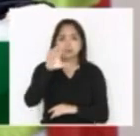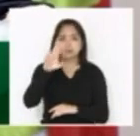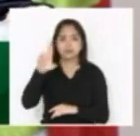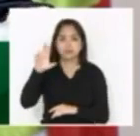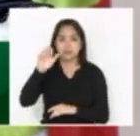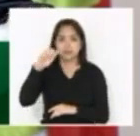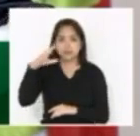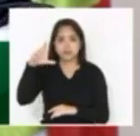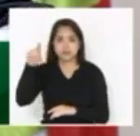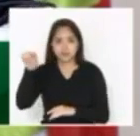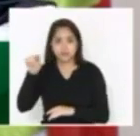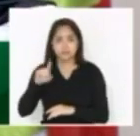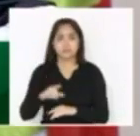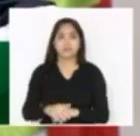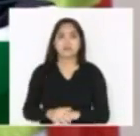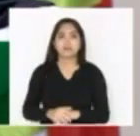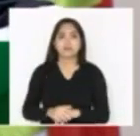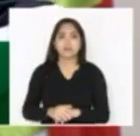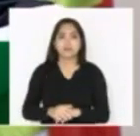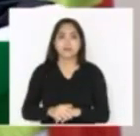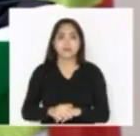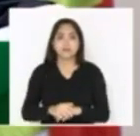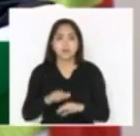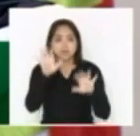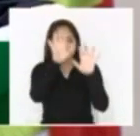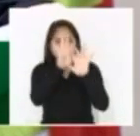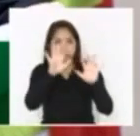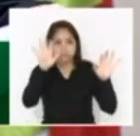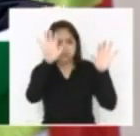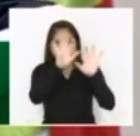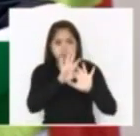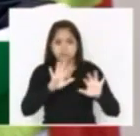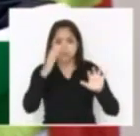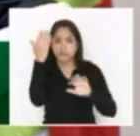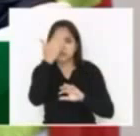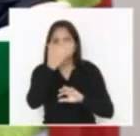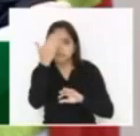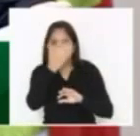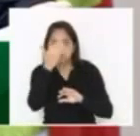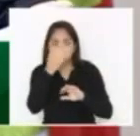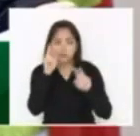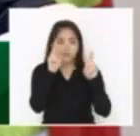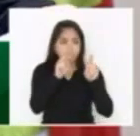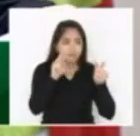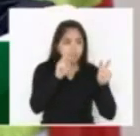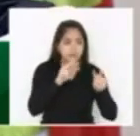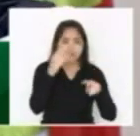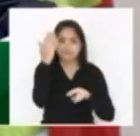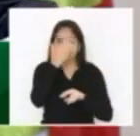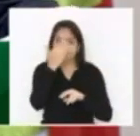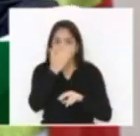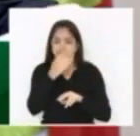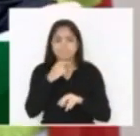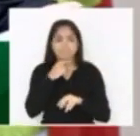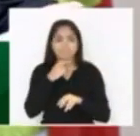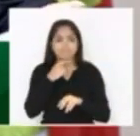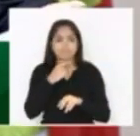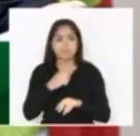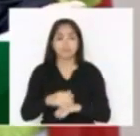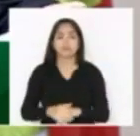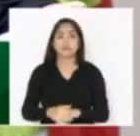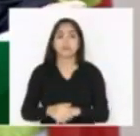A ocorrência deixa o cenário turvo e impede a visibilidade. Esse